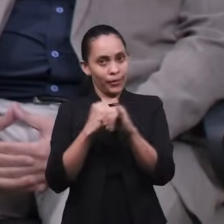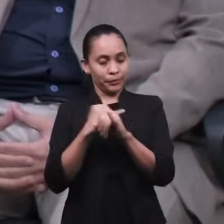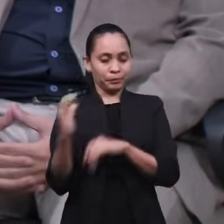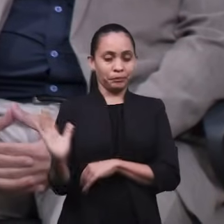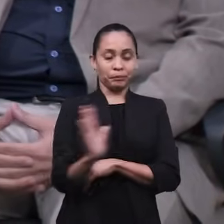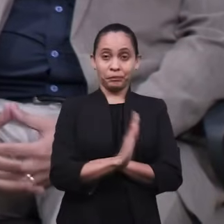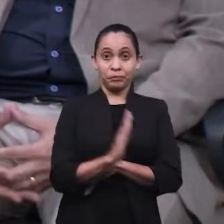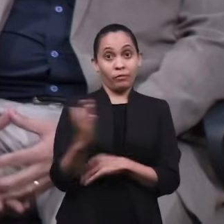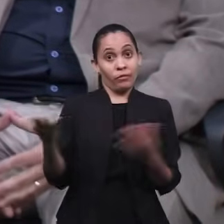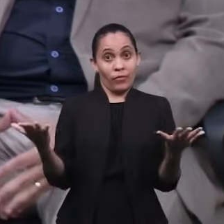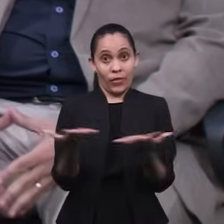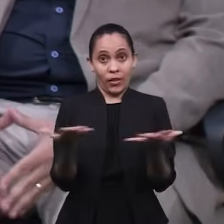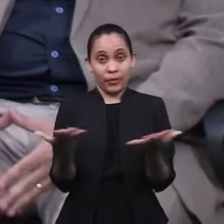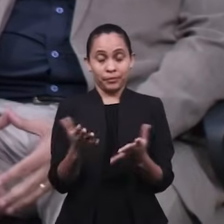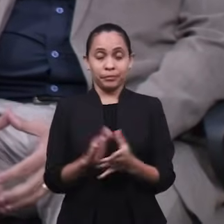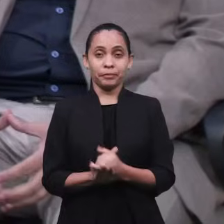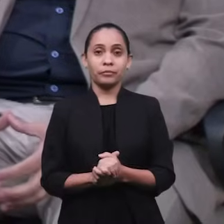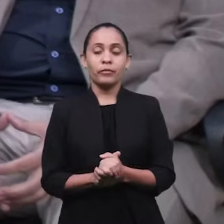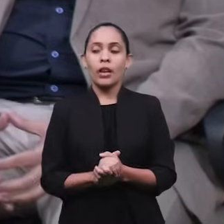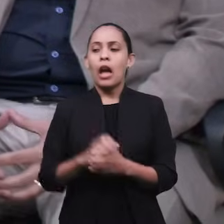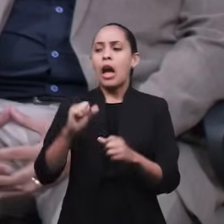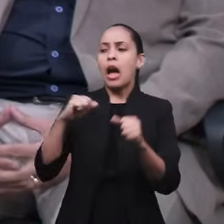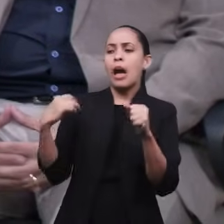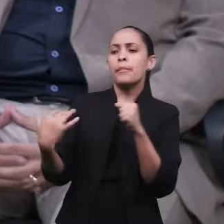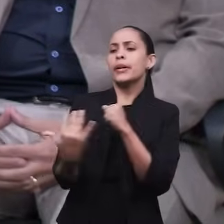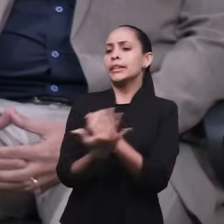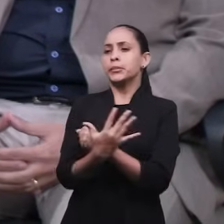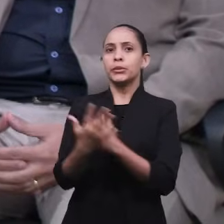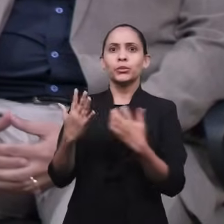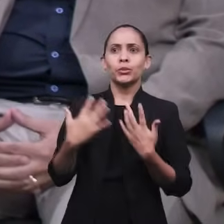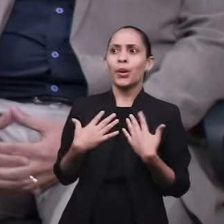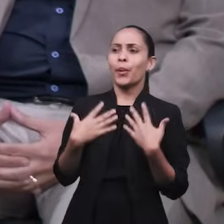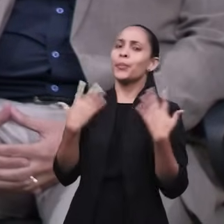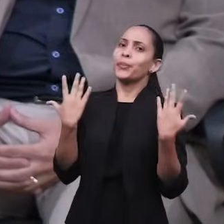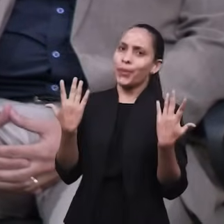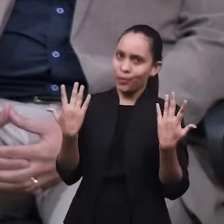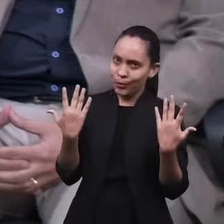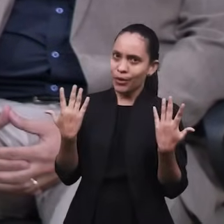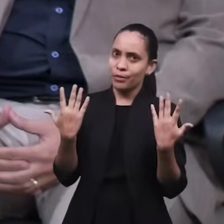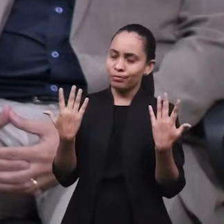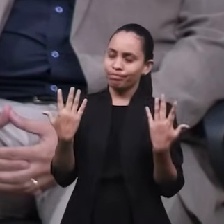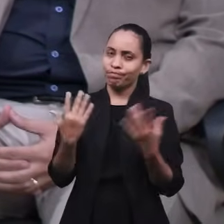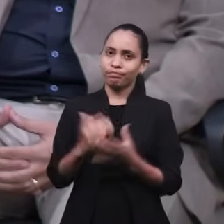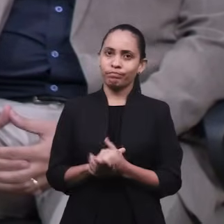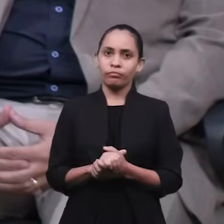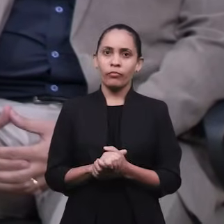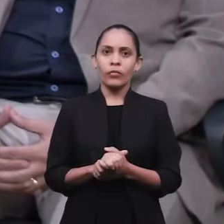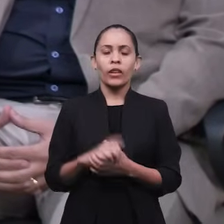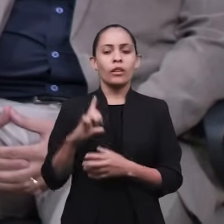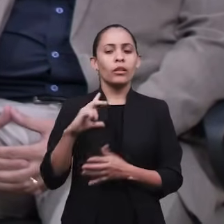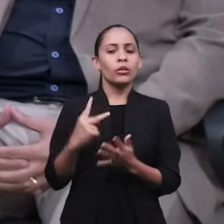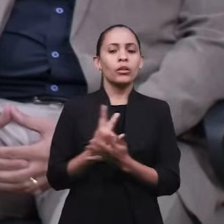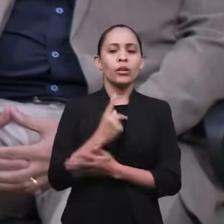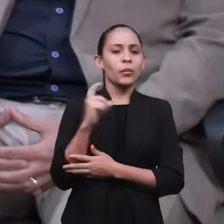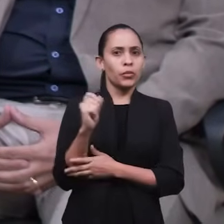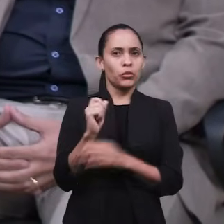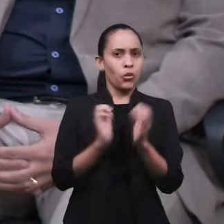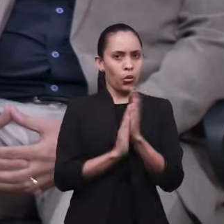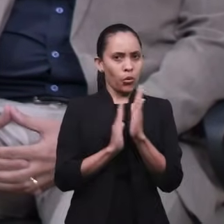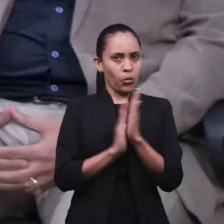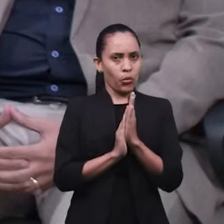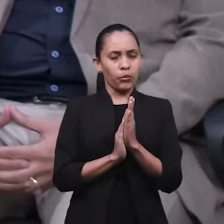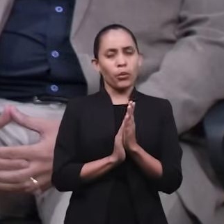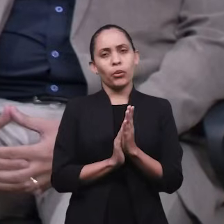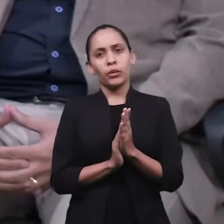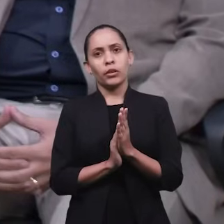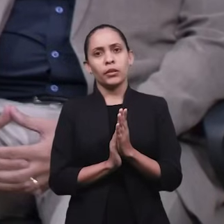pergunta ao Fábio, porque a pandemia pegou todos nós de surpresa, E o departamento de louvor,